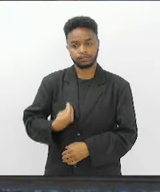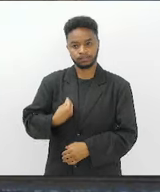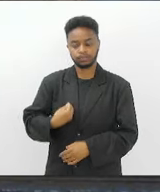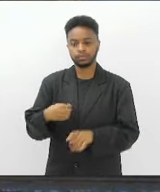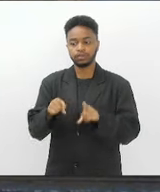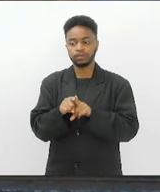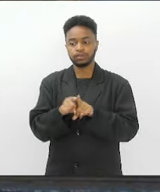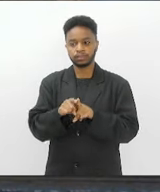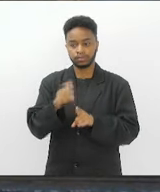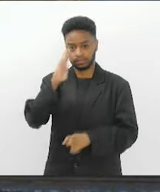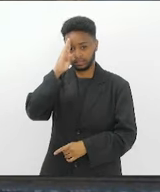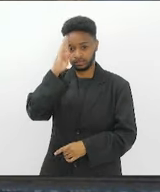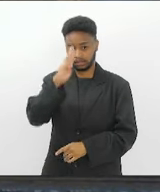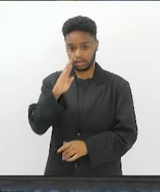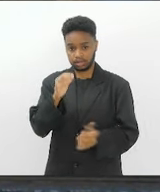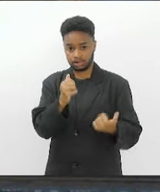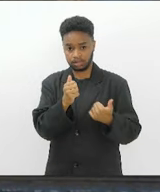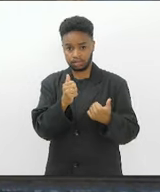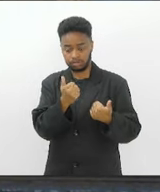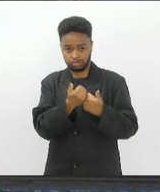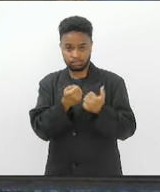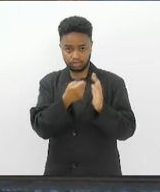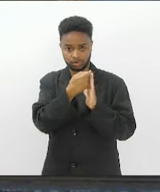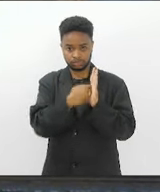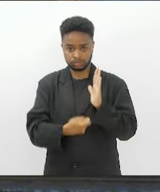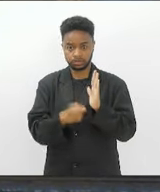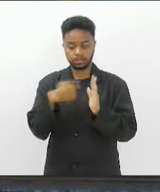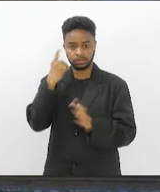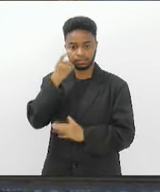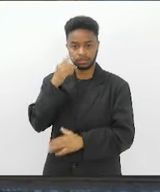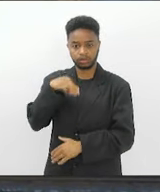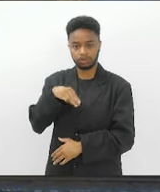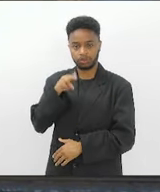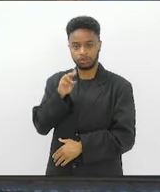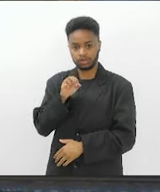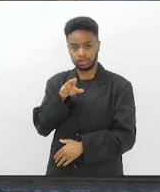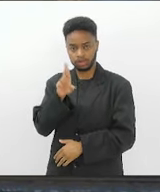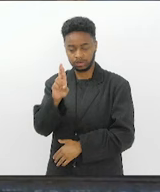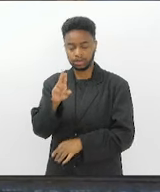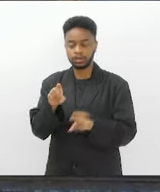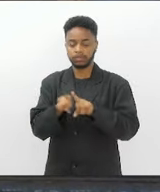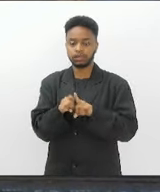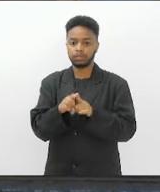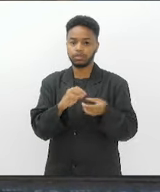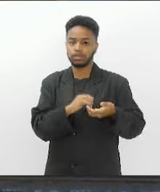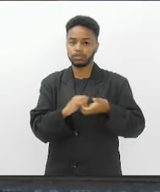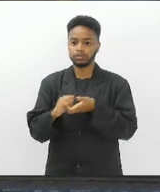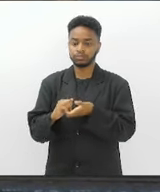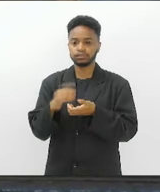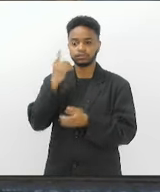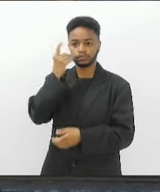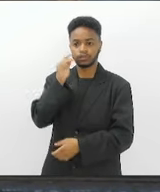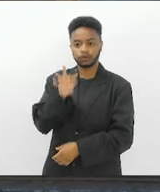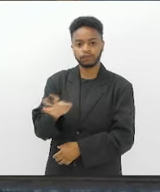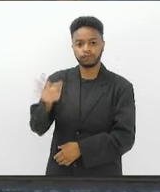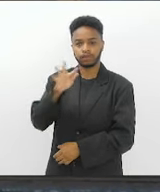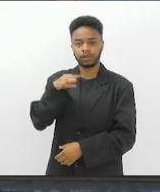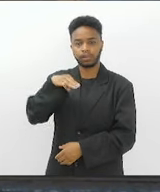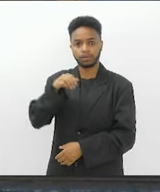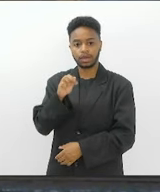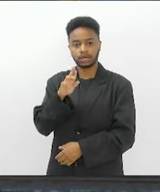o coautor, o deputado Munir Neto. Queria cumprimentar o deputado federal Marcelo